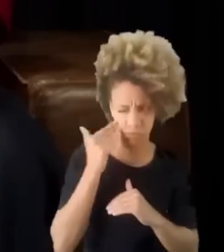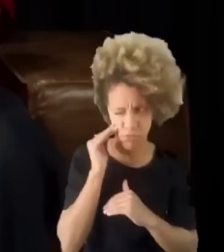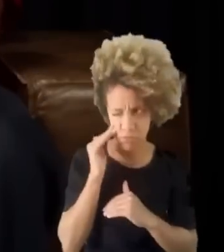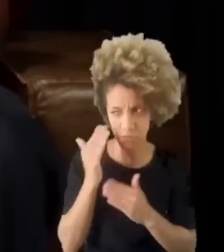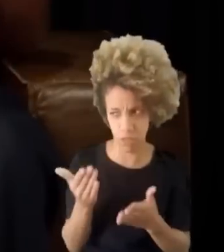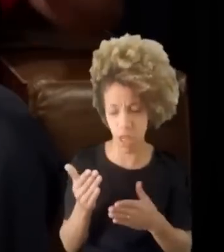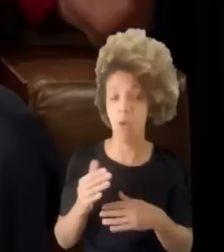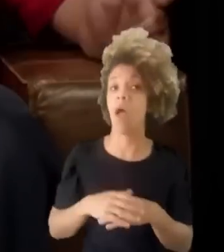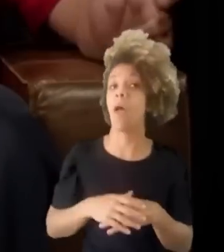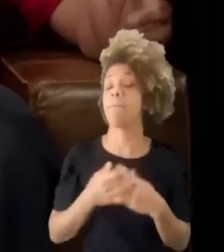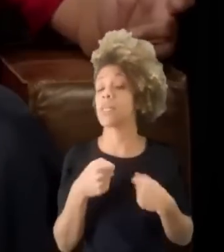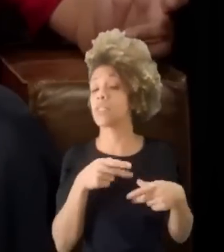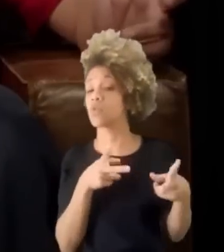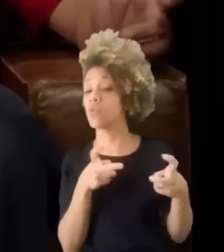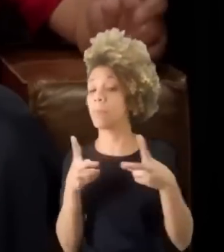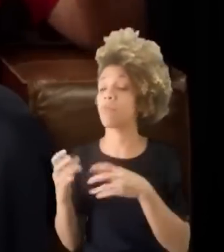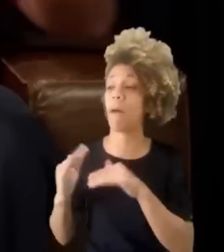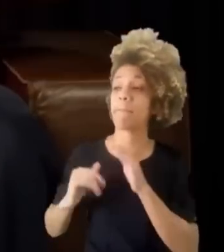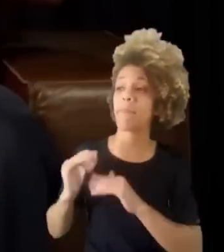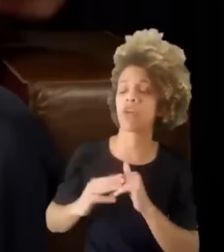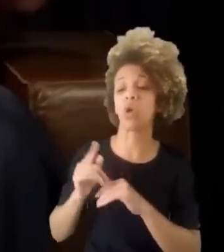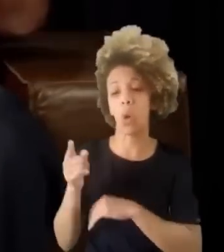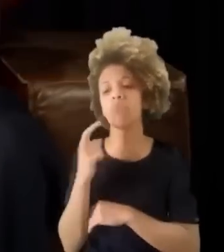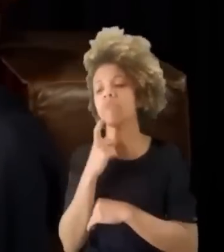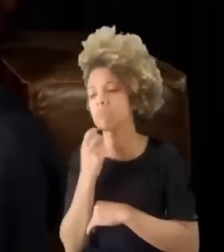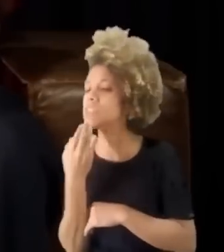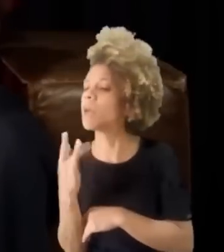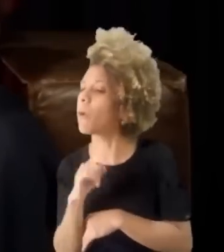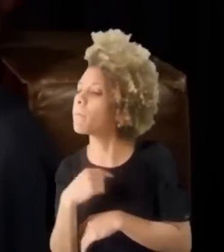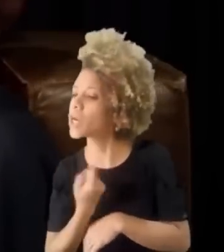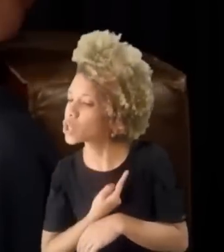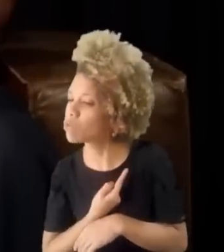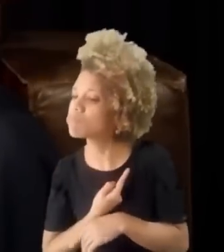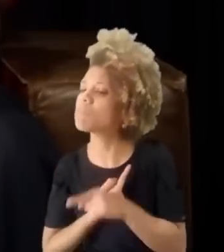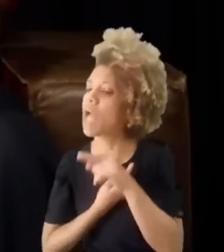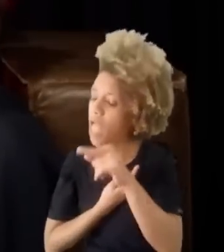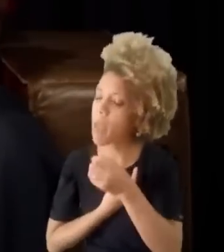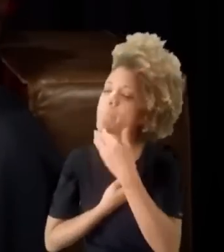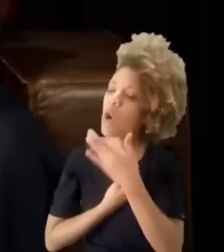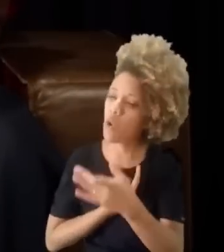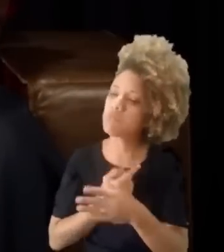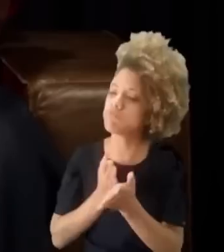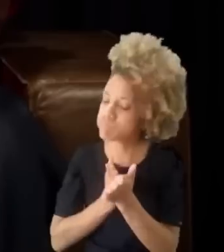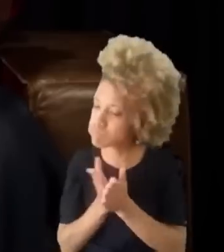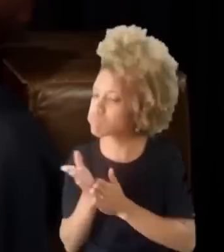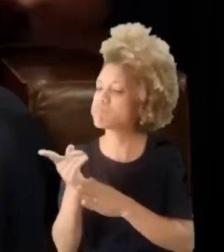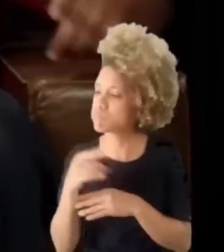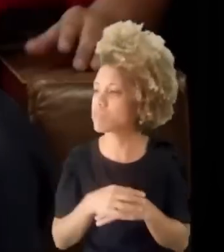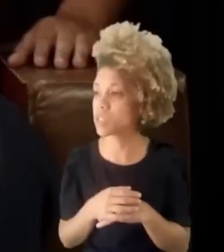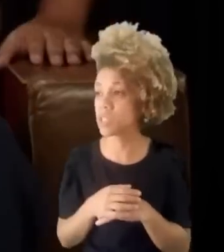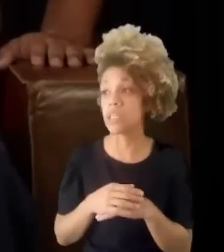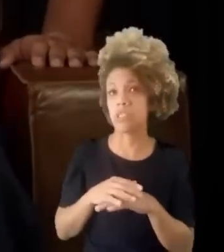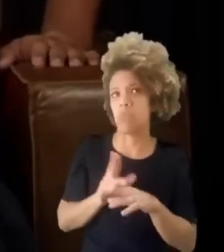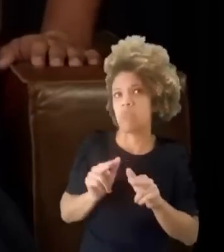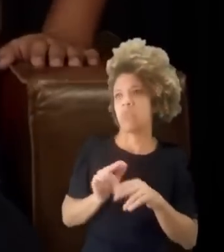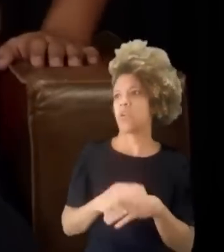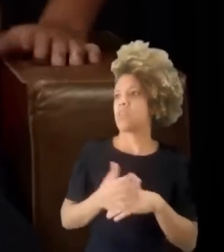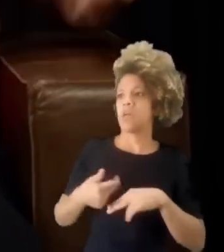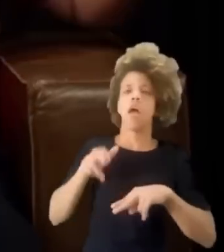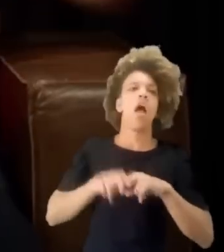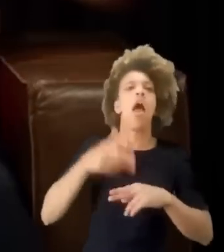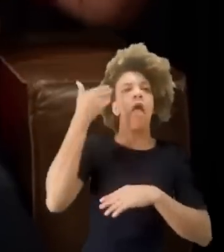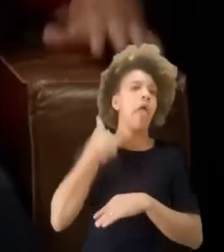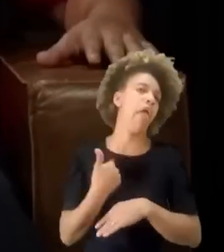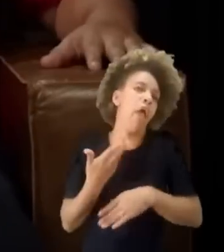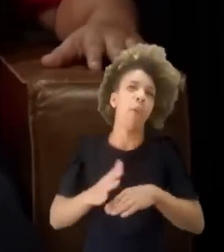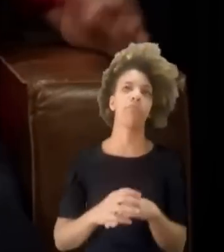pegada prática Então eu fico tentando analisar a prática e falar mano Isso aqui é bom para nós e é por aqui que eu vou se ligou então eu jamais chegaria e sentava